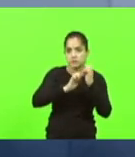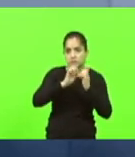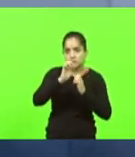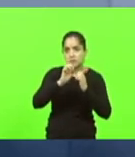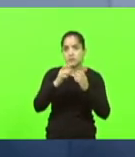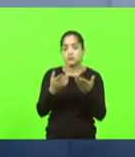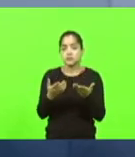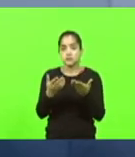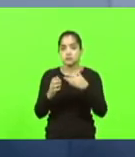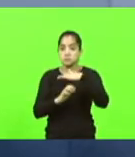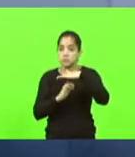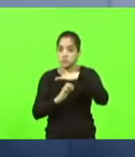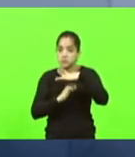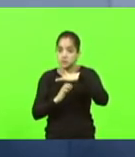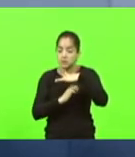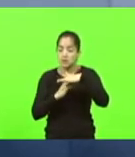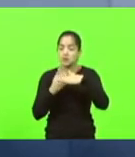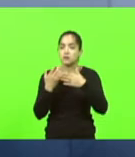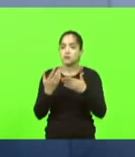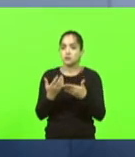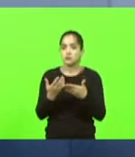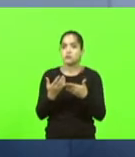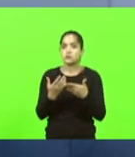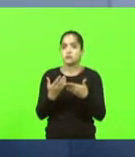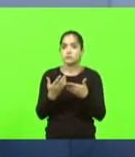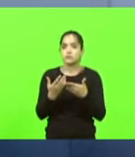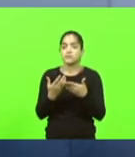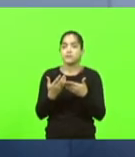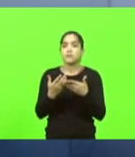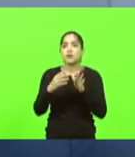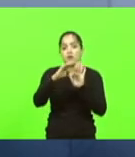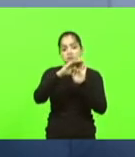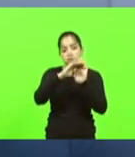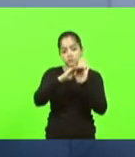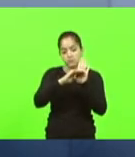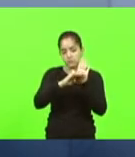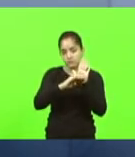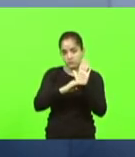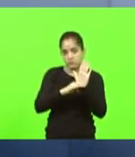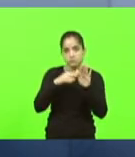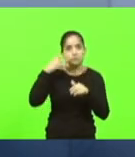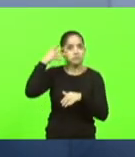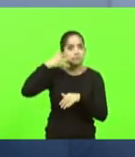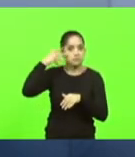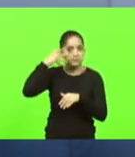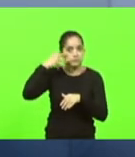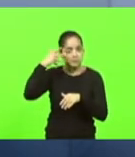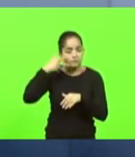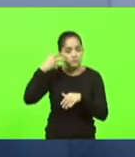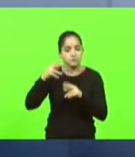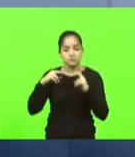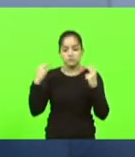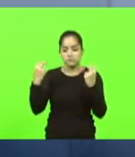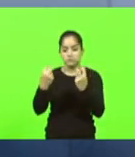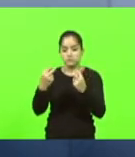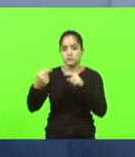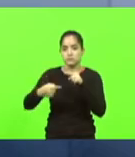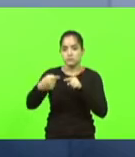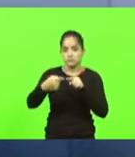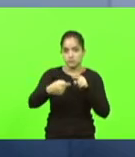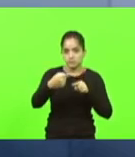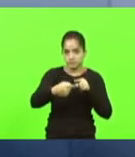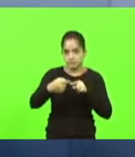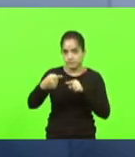buscar, na medida do que nós já vimos feito, colocar alguns palestrantes, algumas rodas de conversa, porque é importante ressaltar que é um